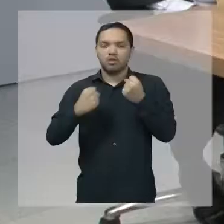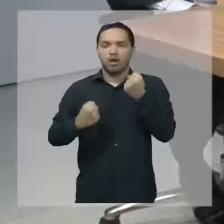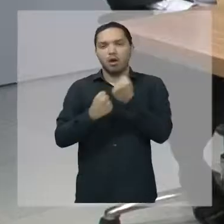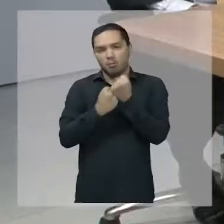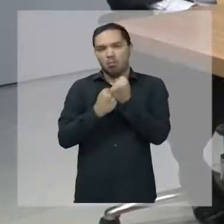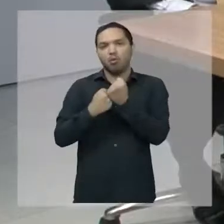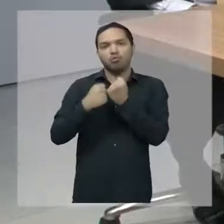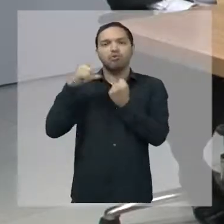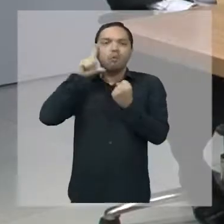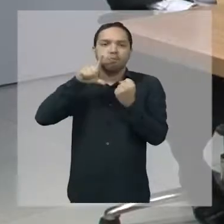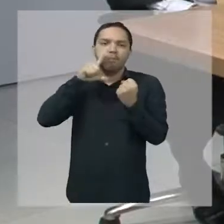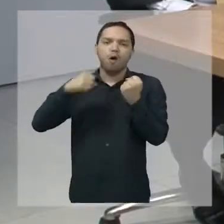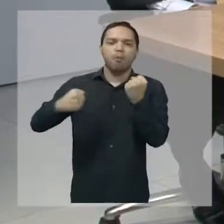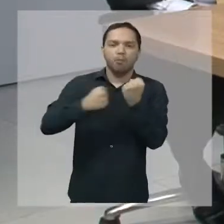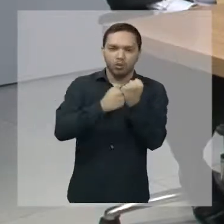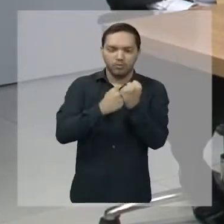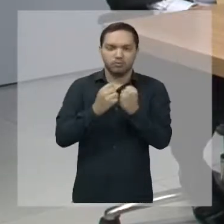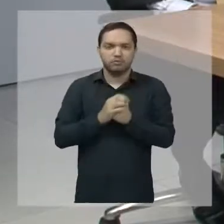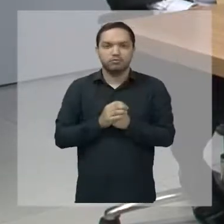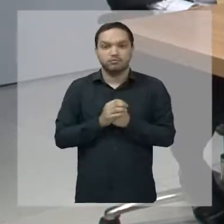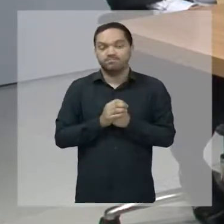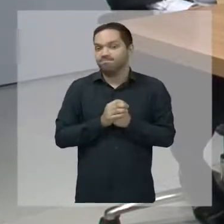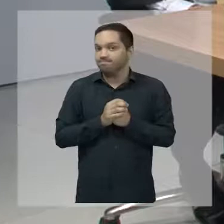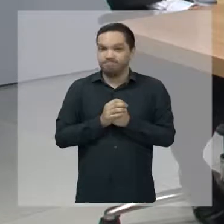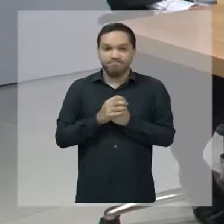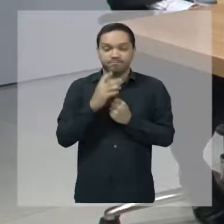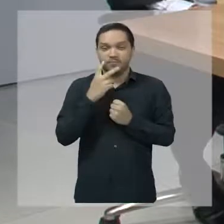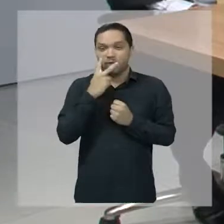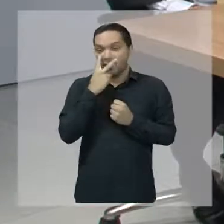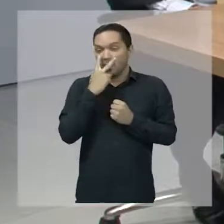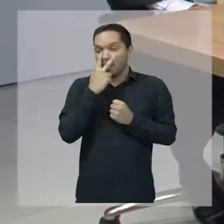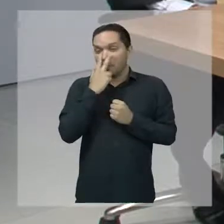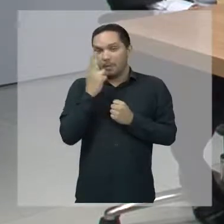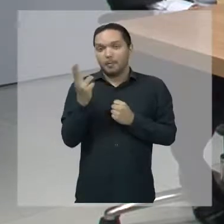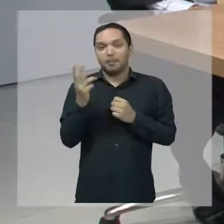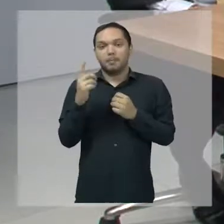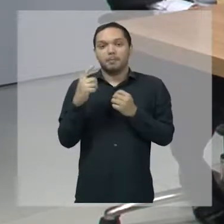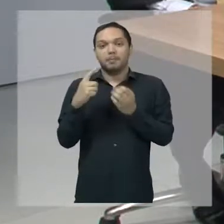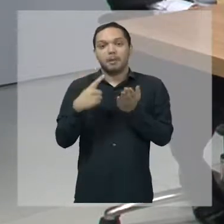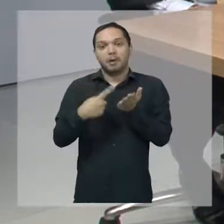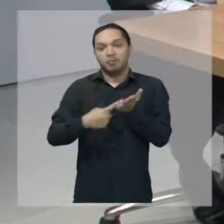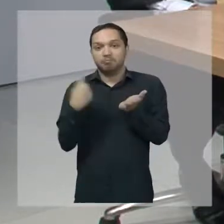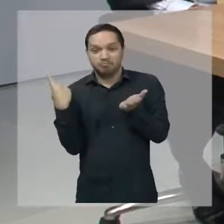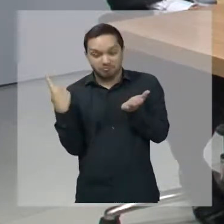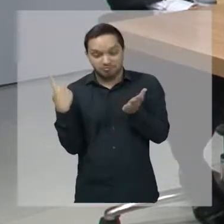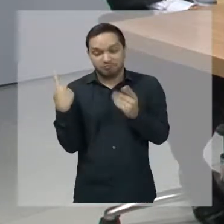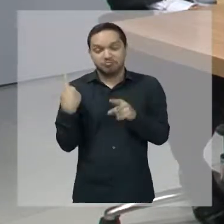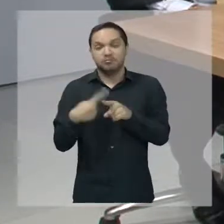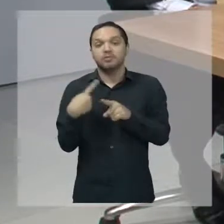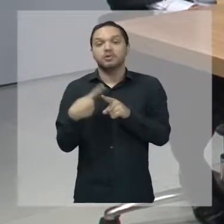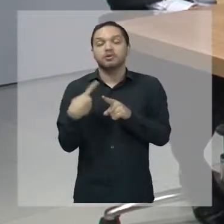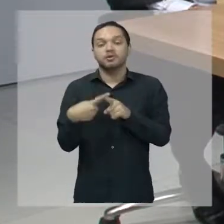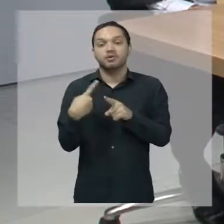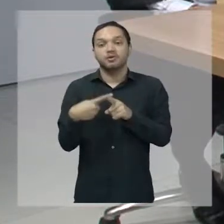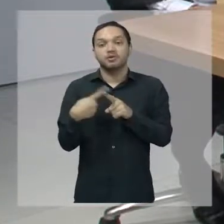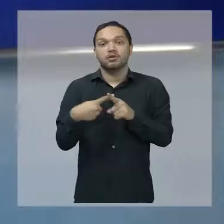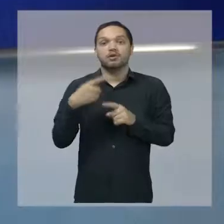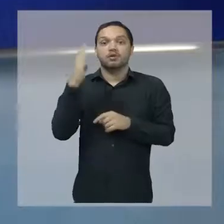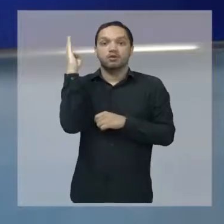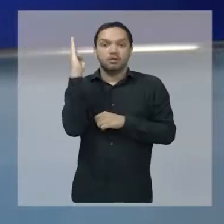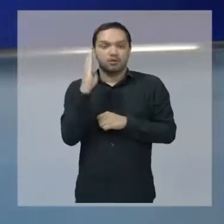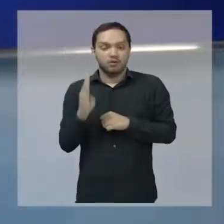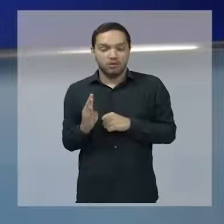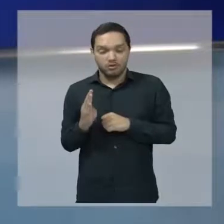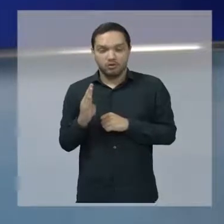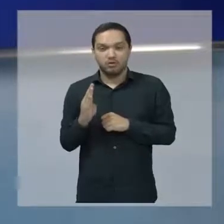o apoio dos Estados Unidos. Isso não aconteceu. Algumas das causas colocadas é